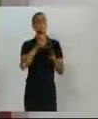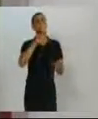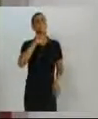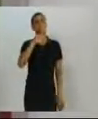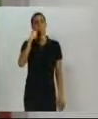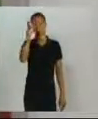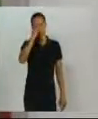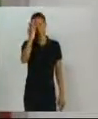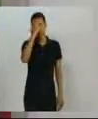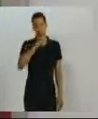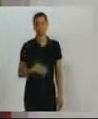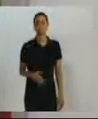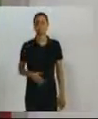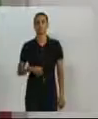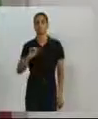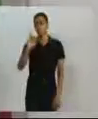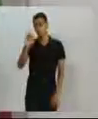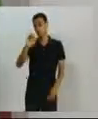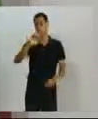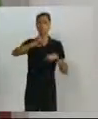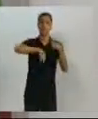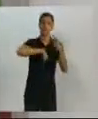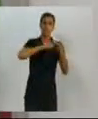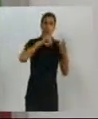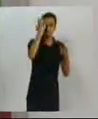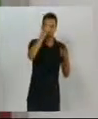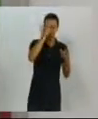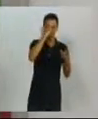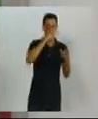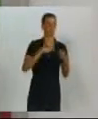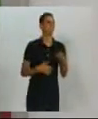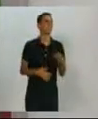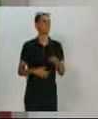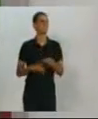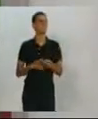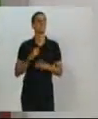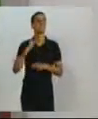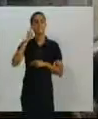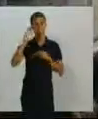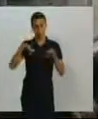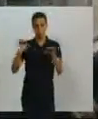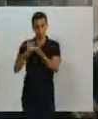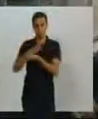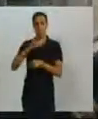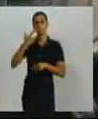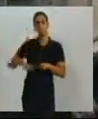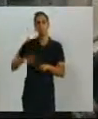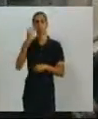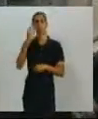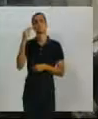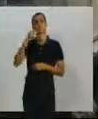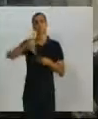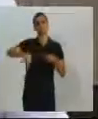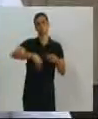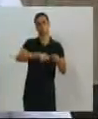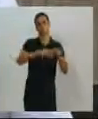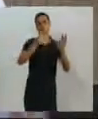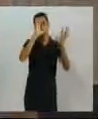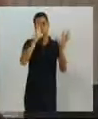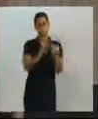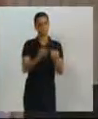com a palavra em aparte, logo em seguida vereador Célio Dias, e eu concedo, depois dos apartes, 2 minutos para a sua conclusão. Vereador Mário